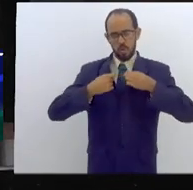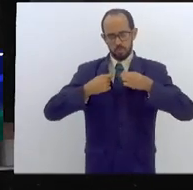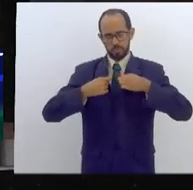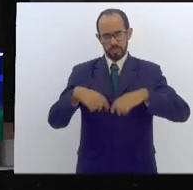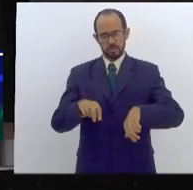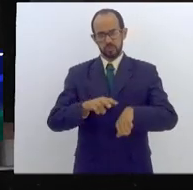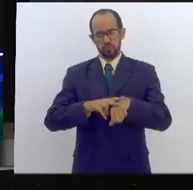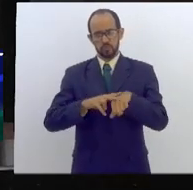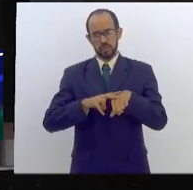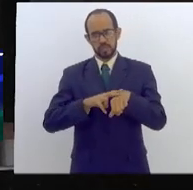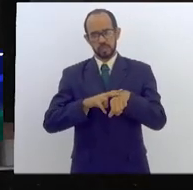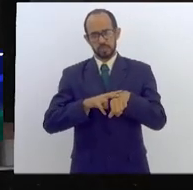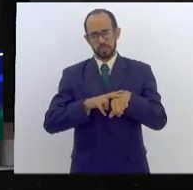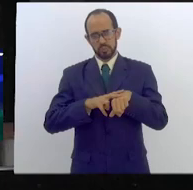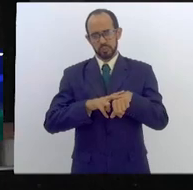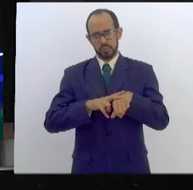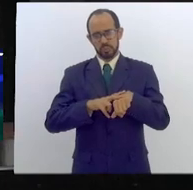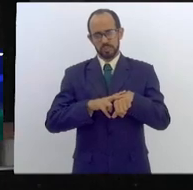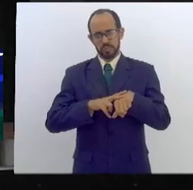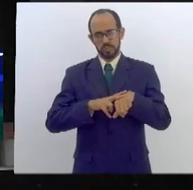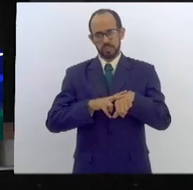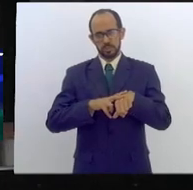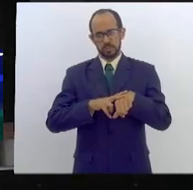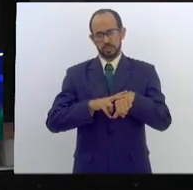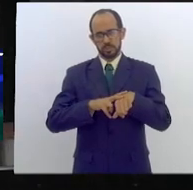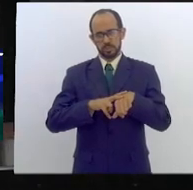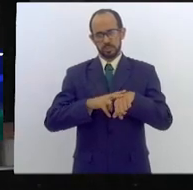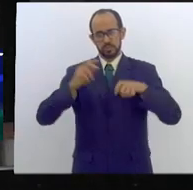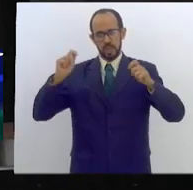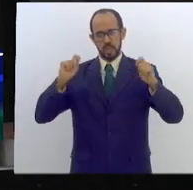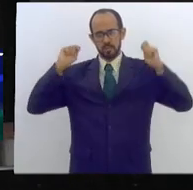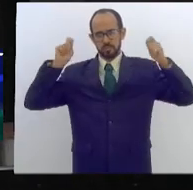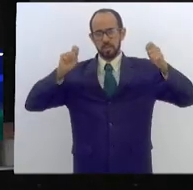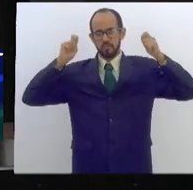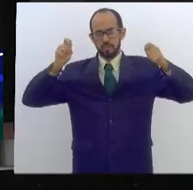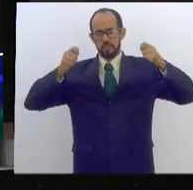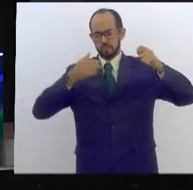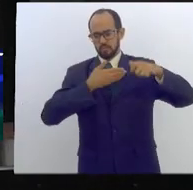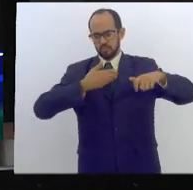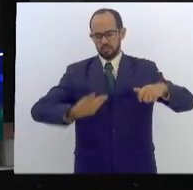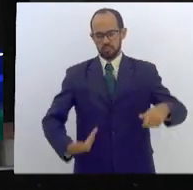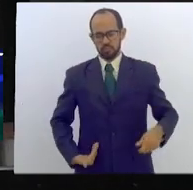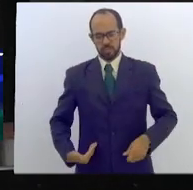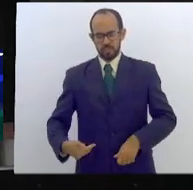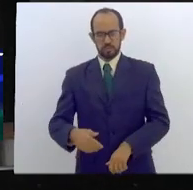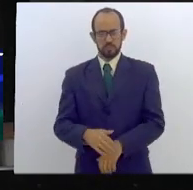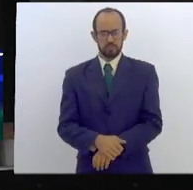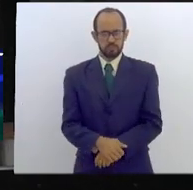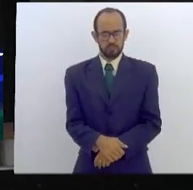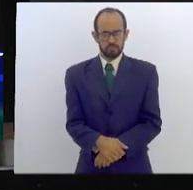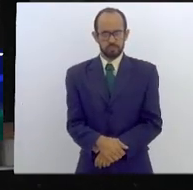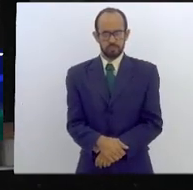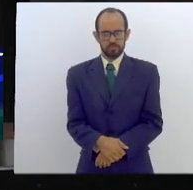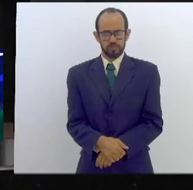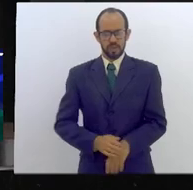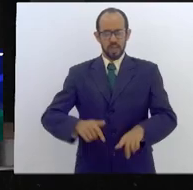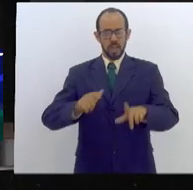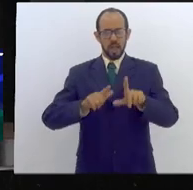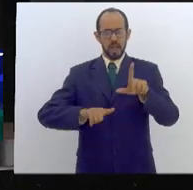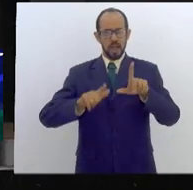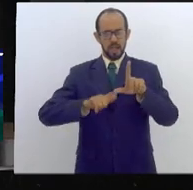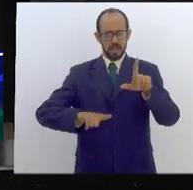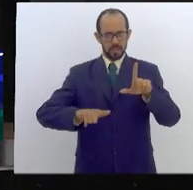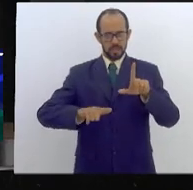verdes envergados nas manifestações públicas, a letra grega